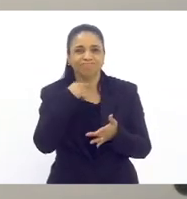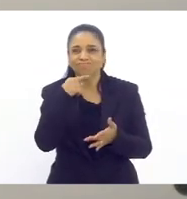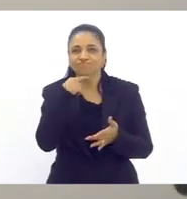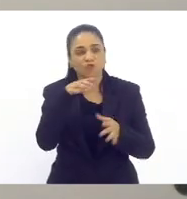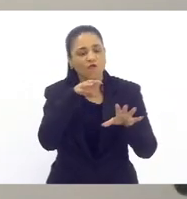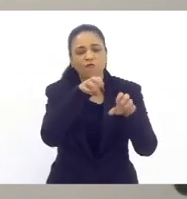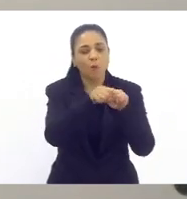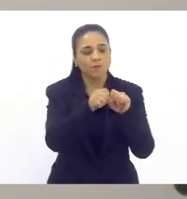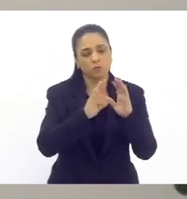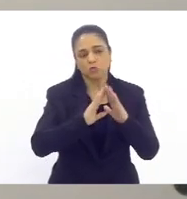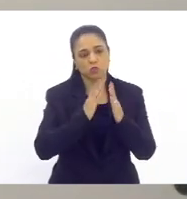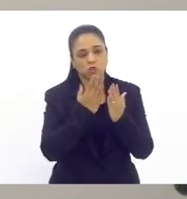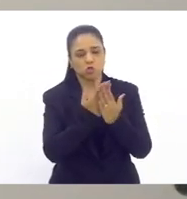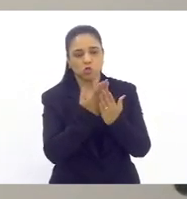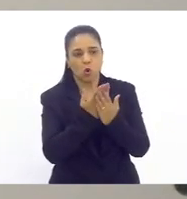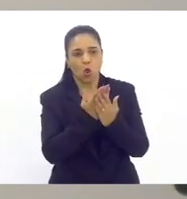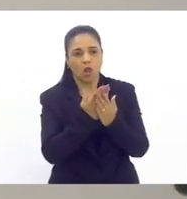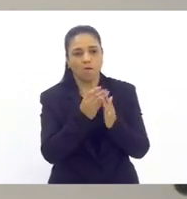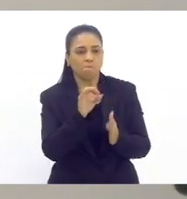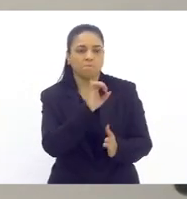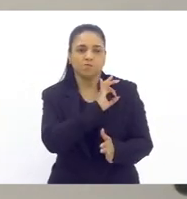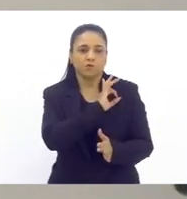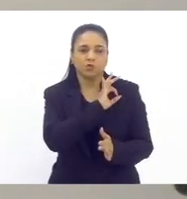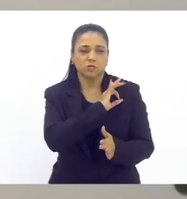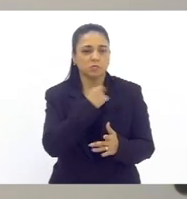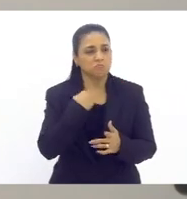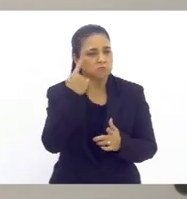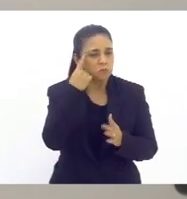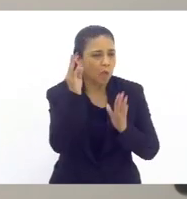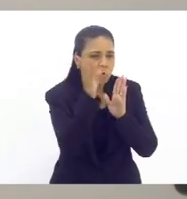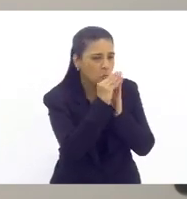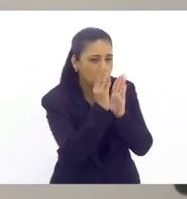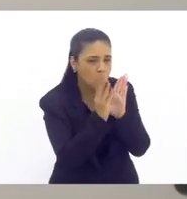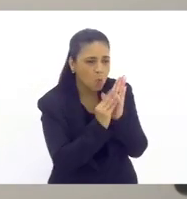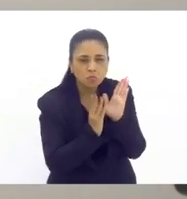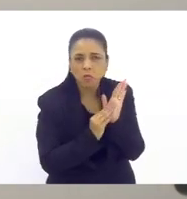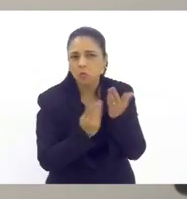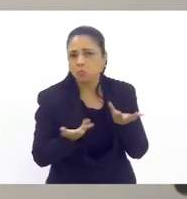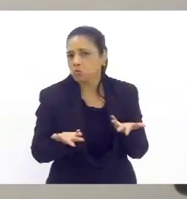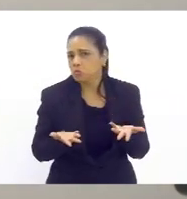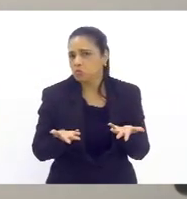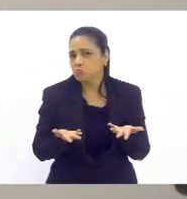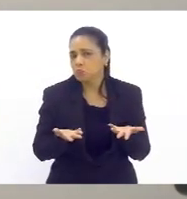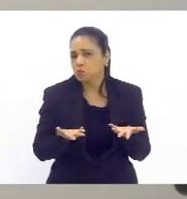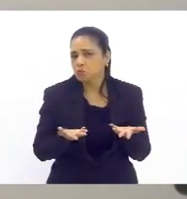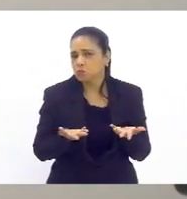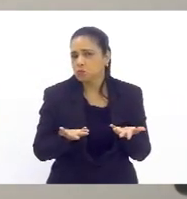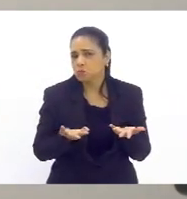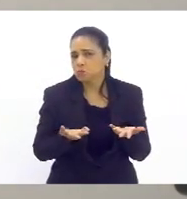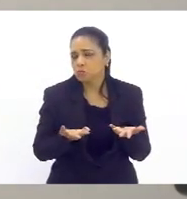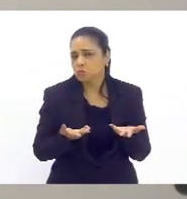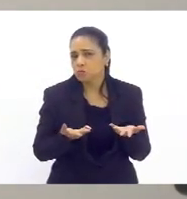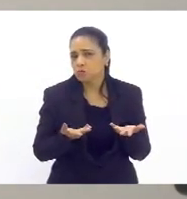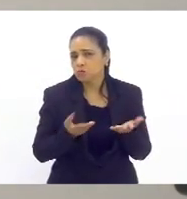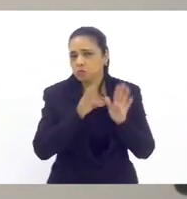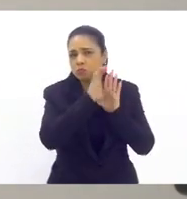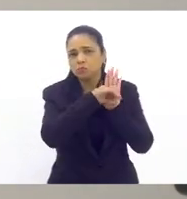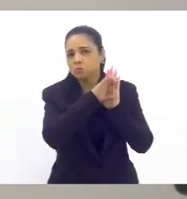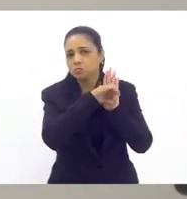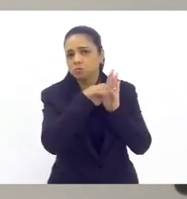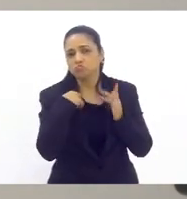formação na escola da polícia e a gente não sabe qual é o conteúdo de fato que vocês estão sendo acessados